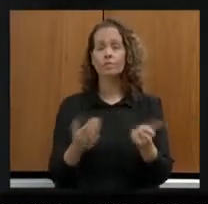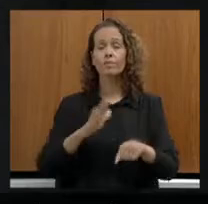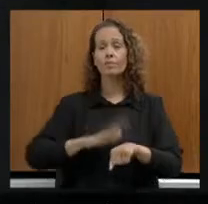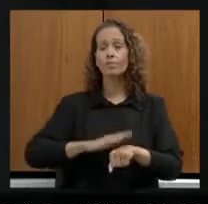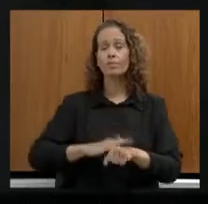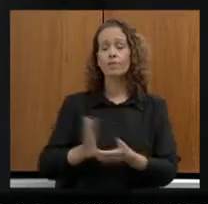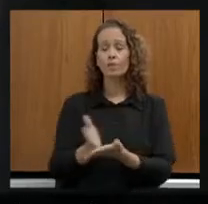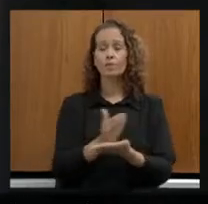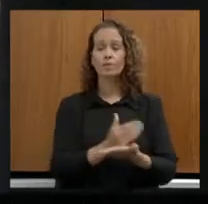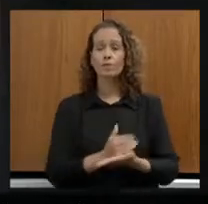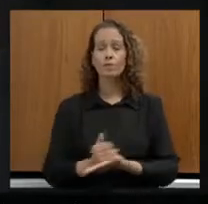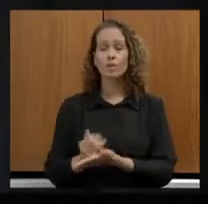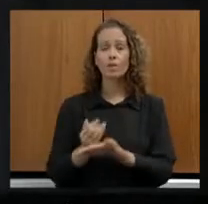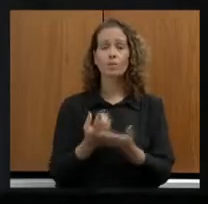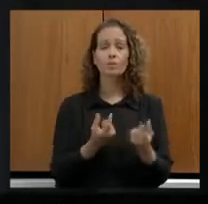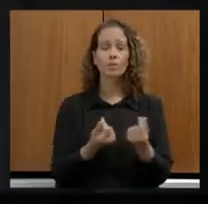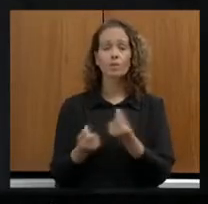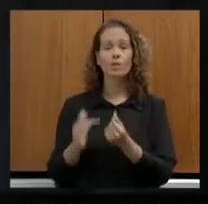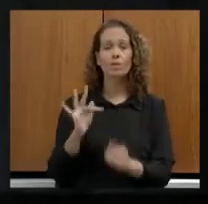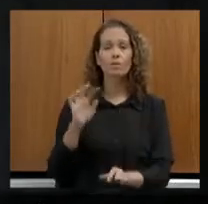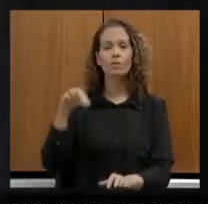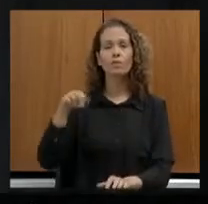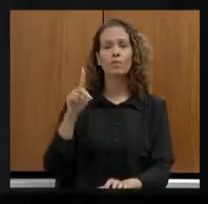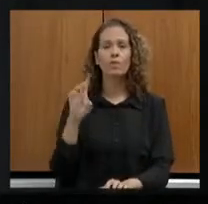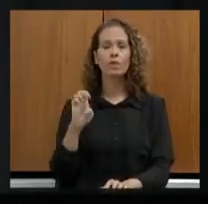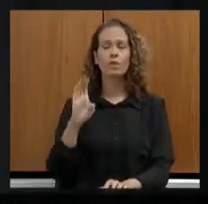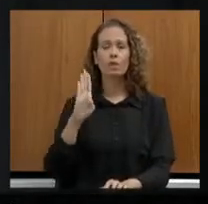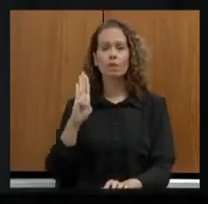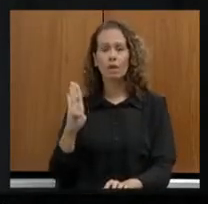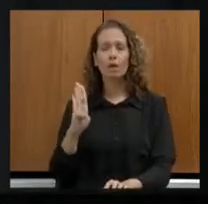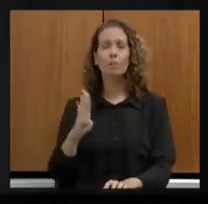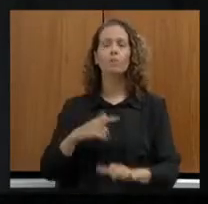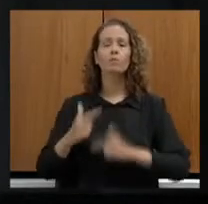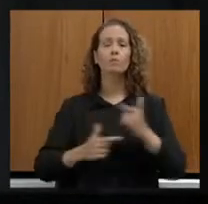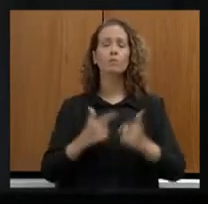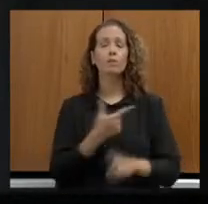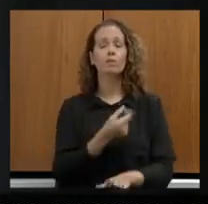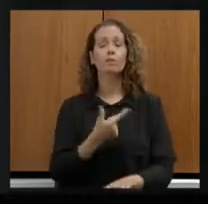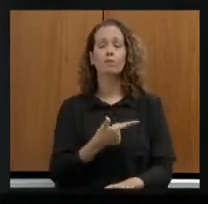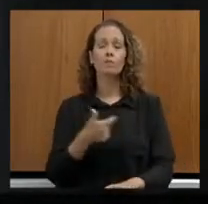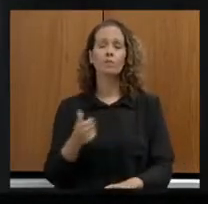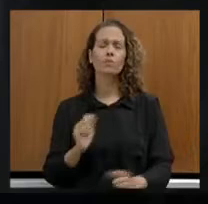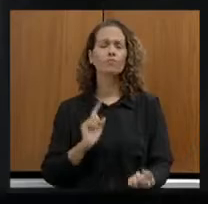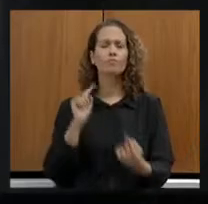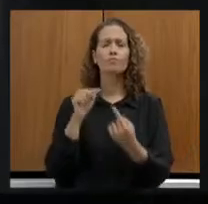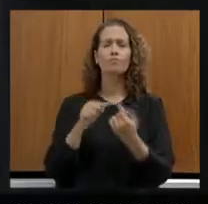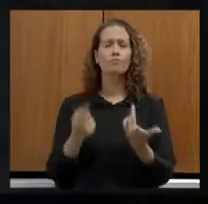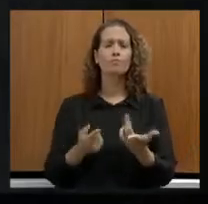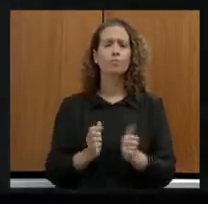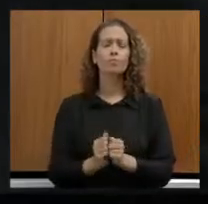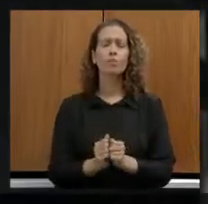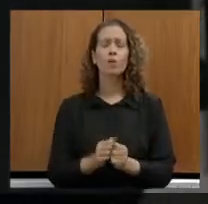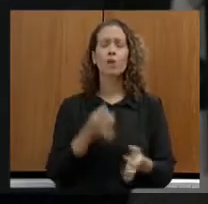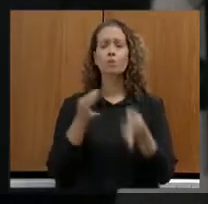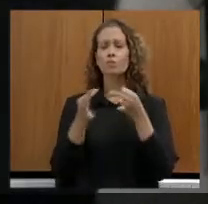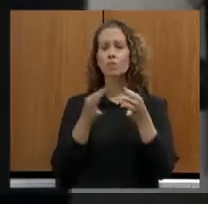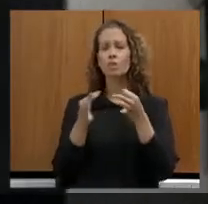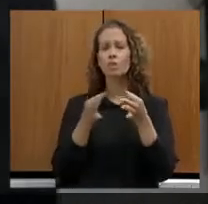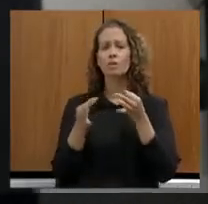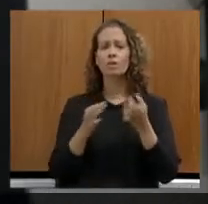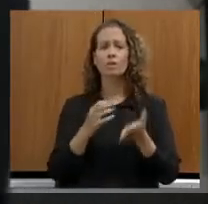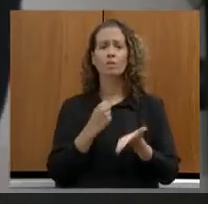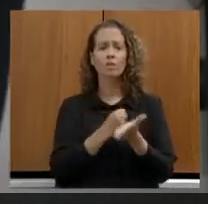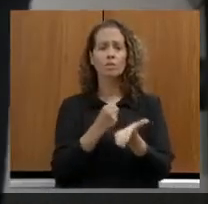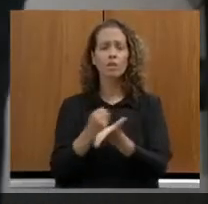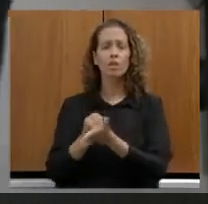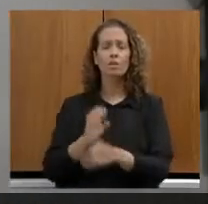do rateio do saldo dos recursos do fundeb referente o exercício 2021 tendo em vista o posicionamento favorável do Tribunal de Contas do